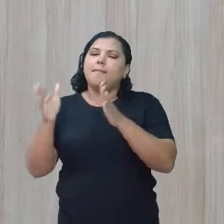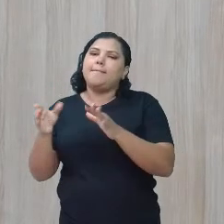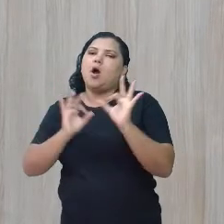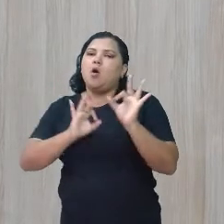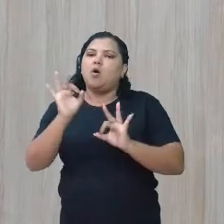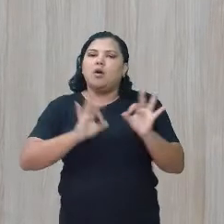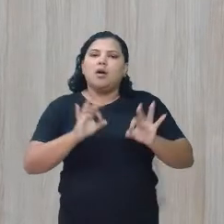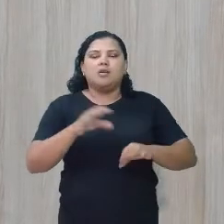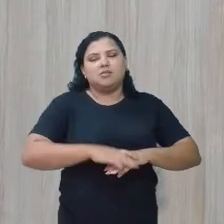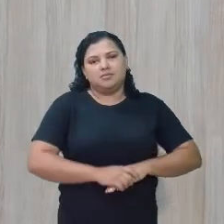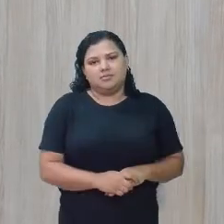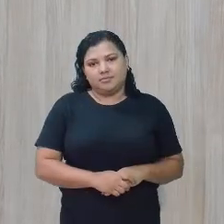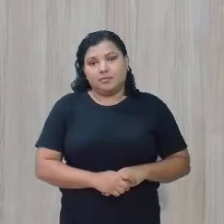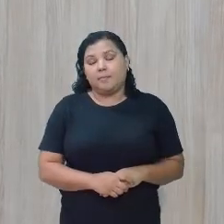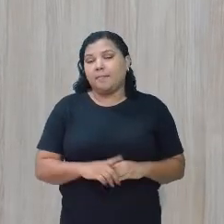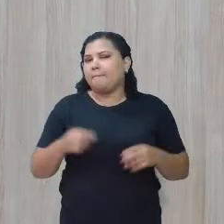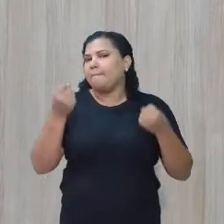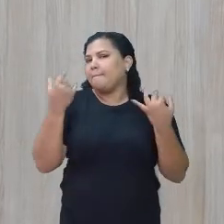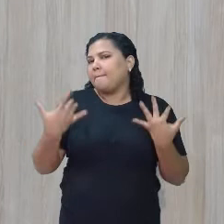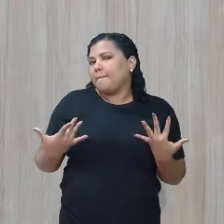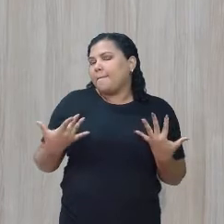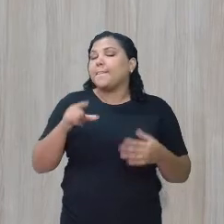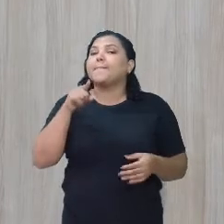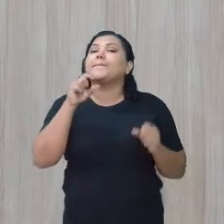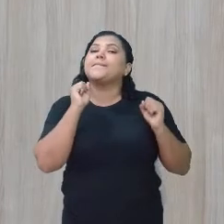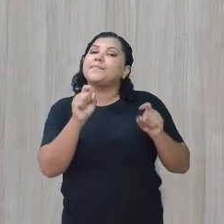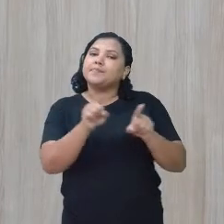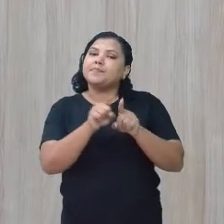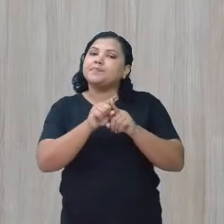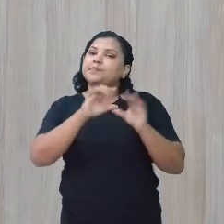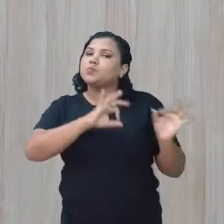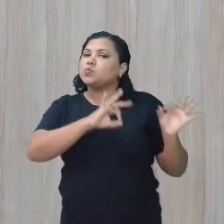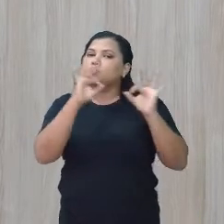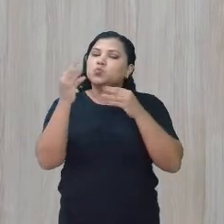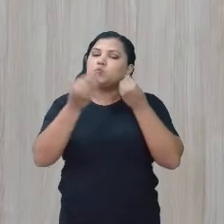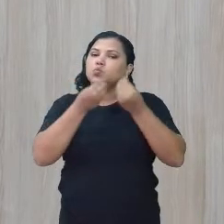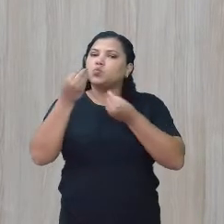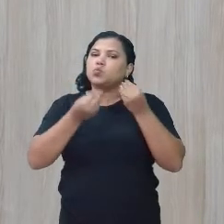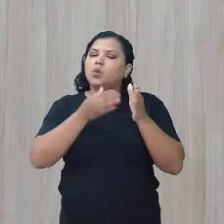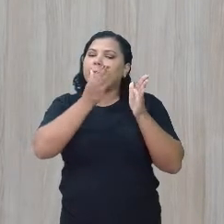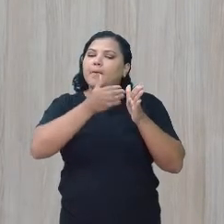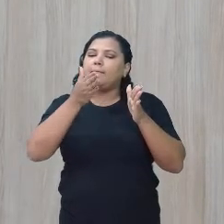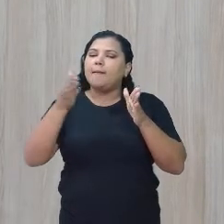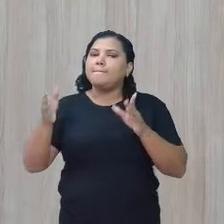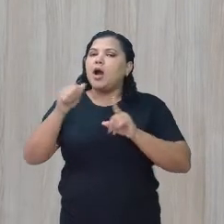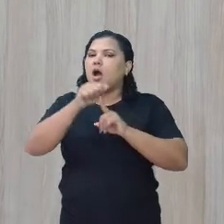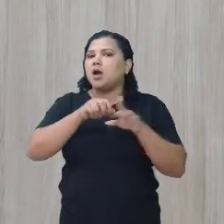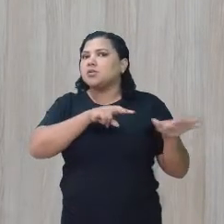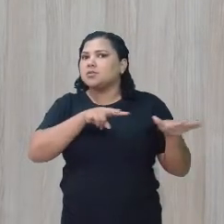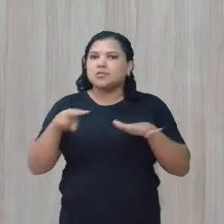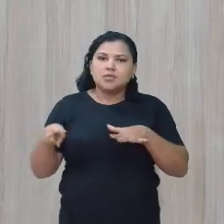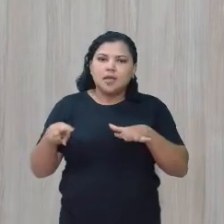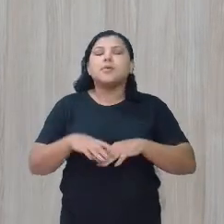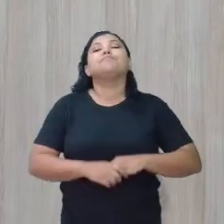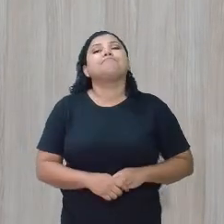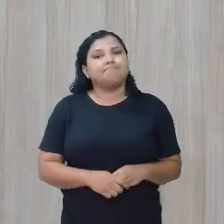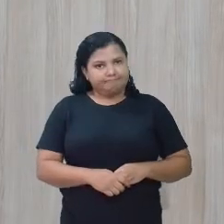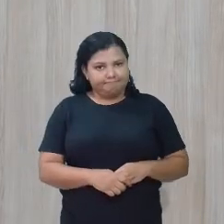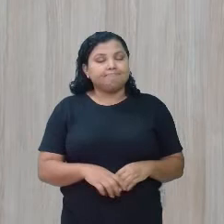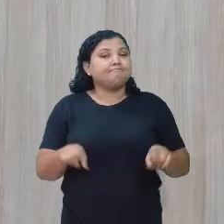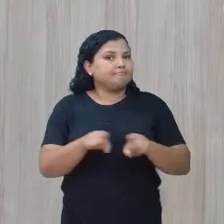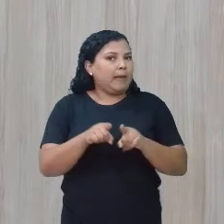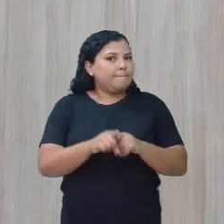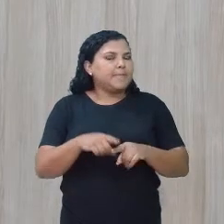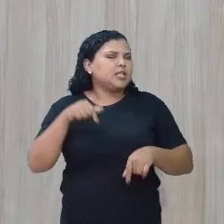trilha também. E falando em trilha, você pode acompanhar a trilha de cada semana também, não só de matemática,